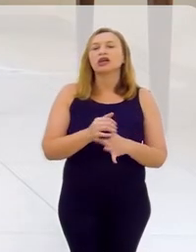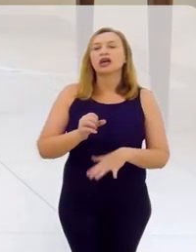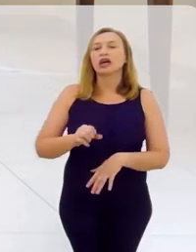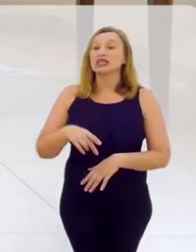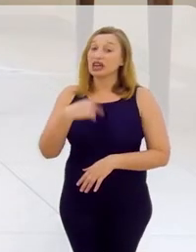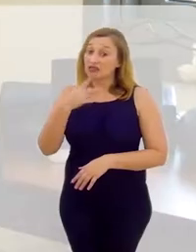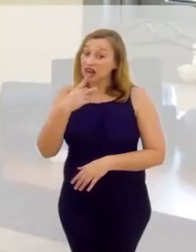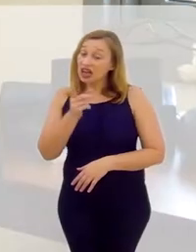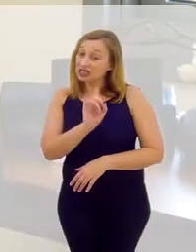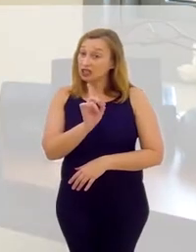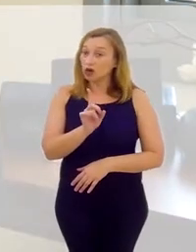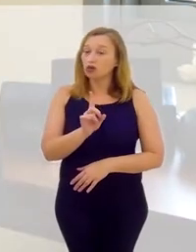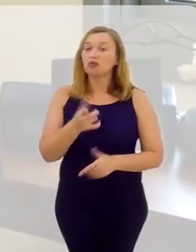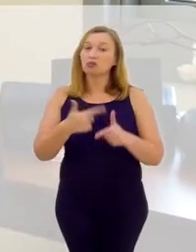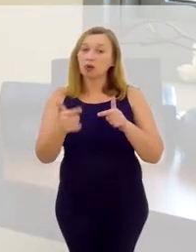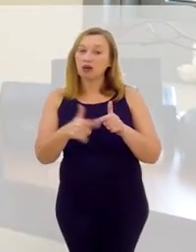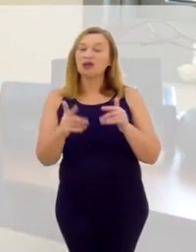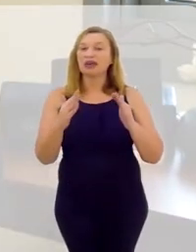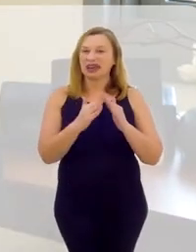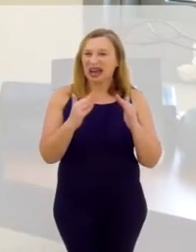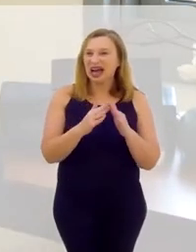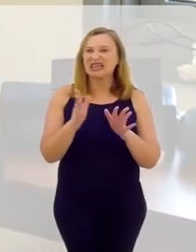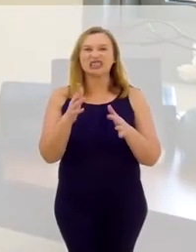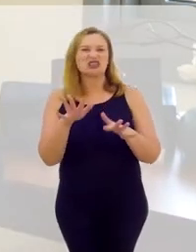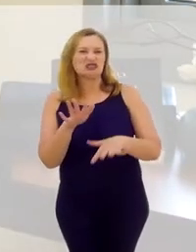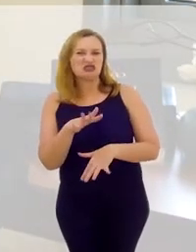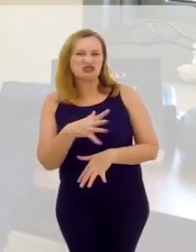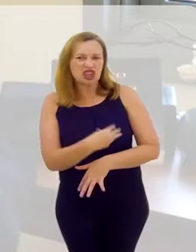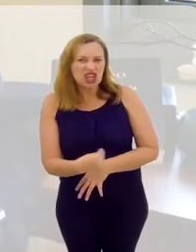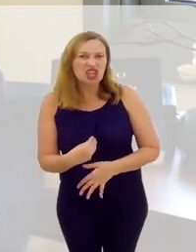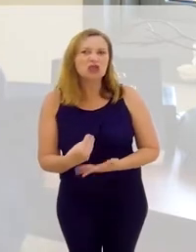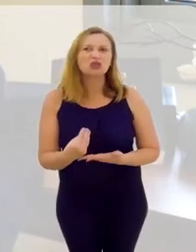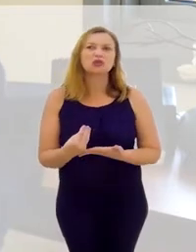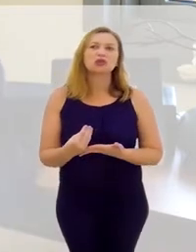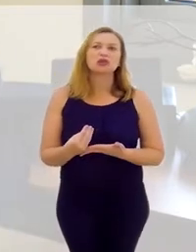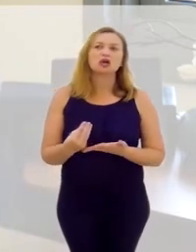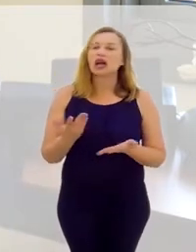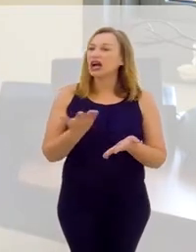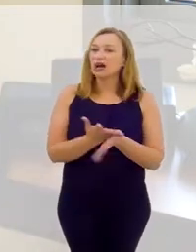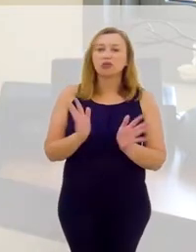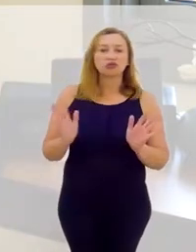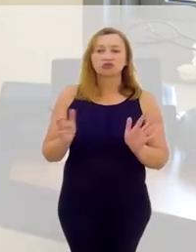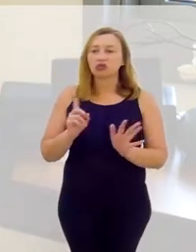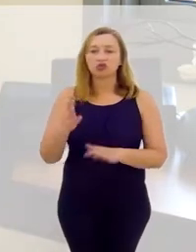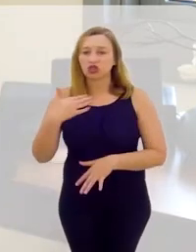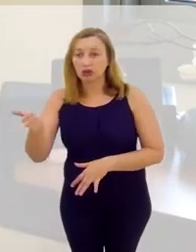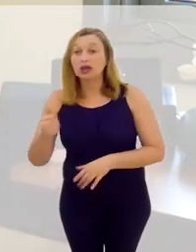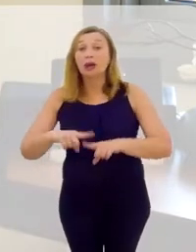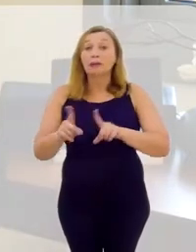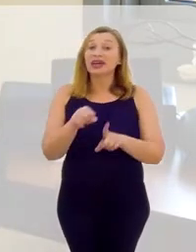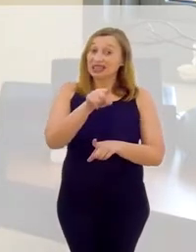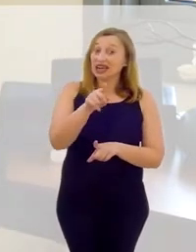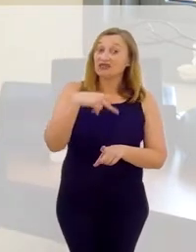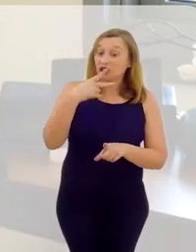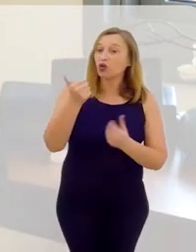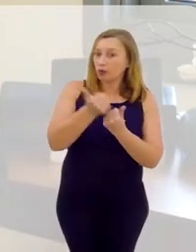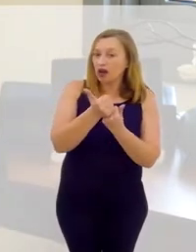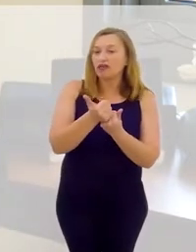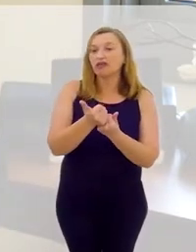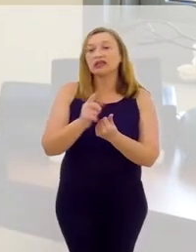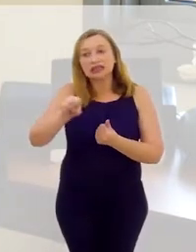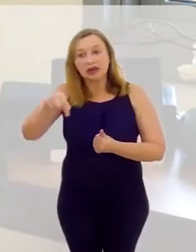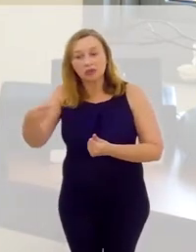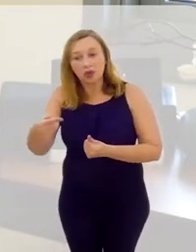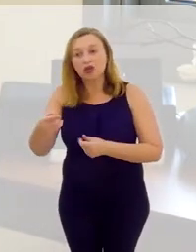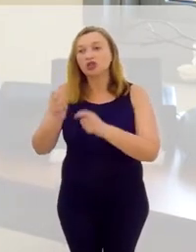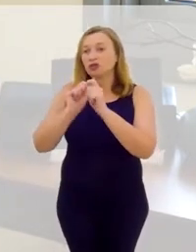bispo? Se ela dissesse: não, nós temos muito problema em casa, nossos filhos, pronto, eu não seria chamado. Mas ela disse